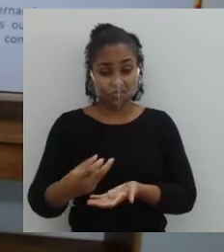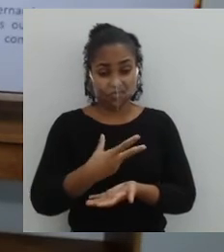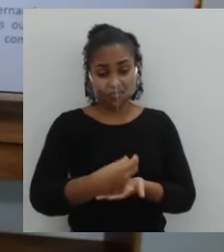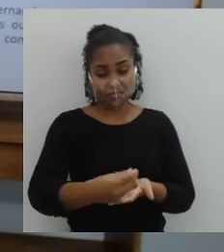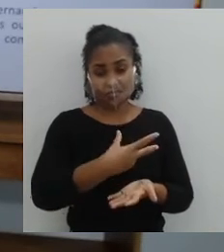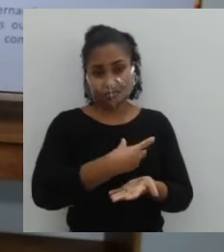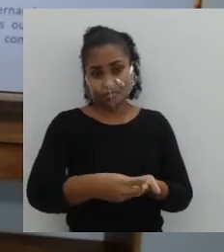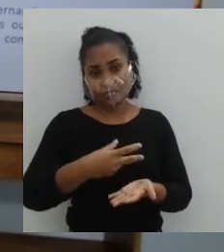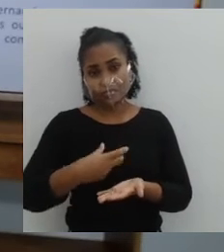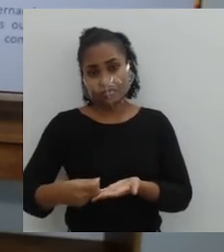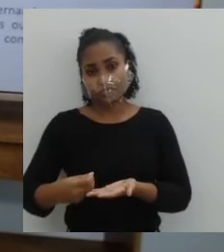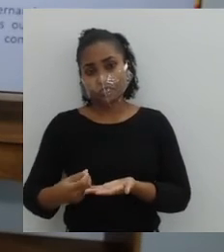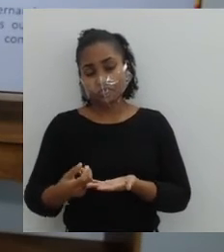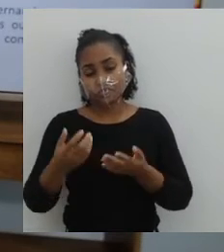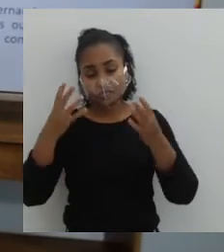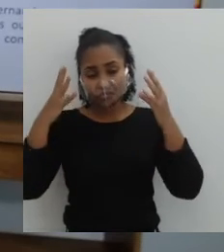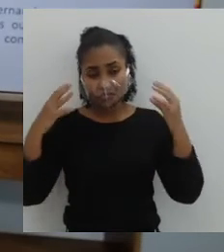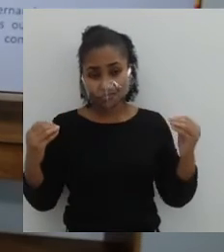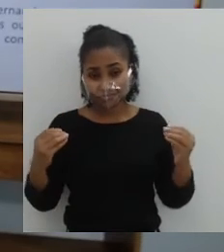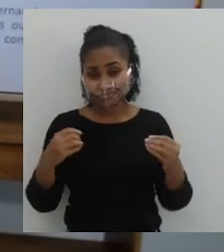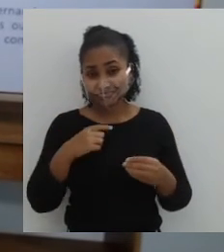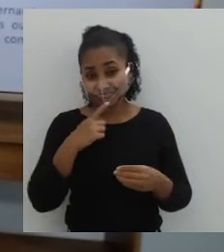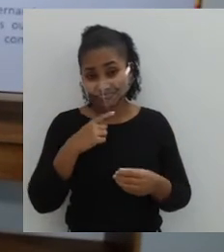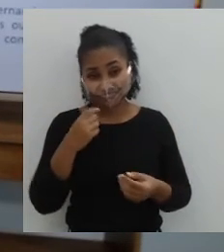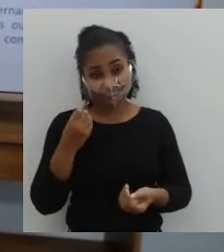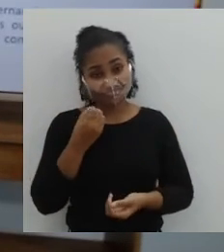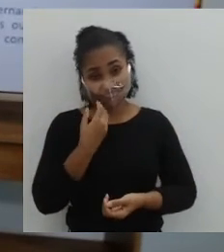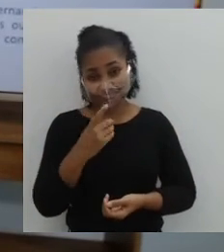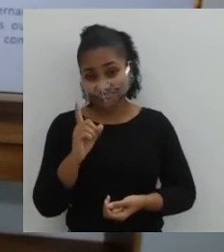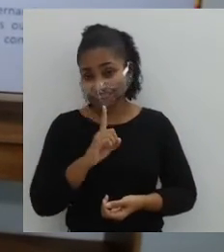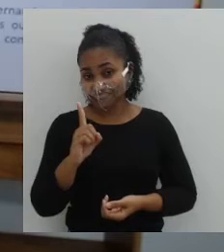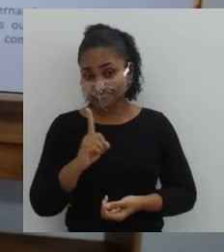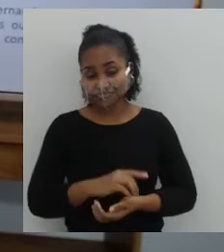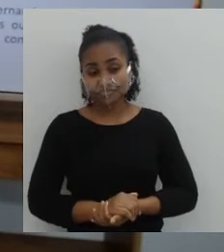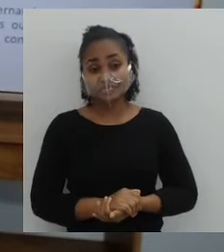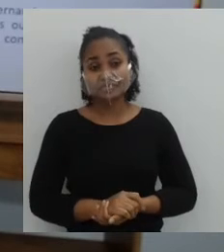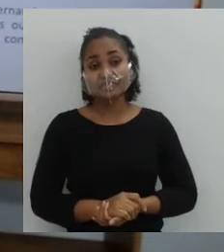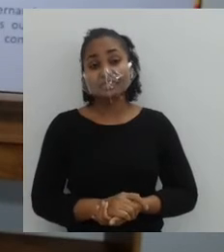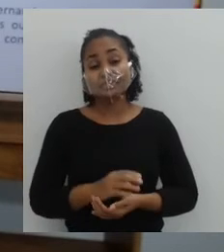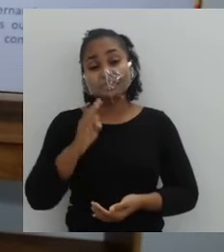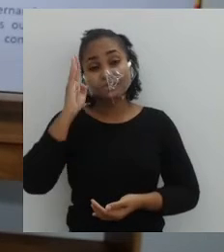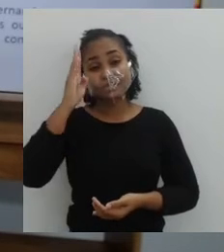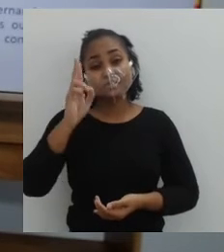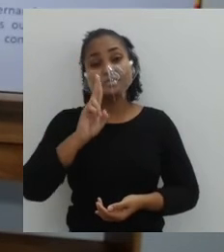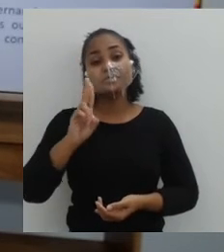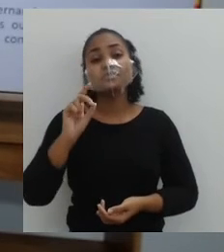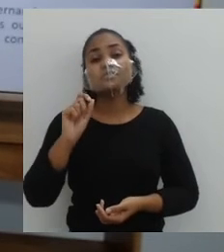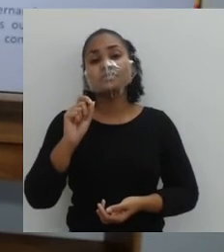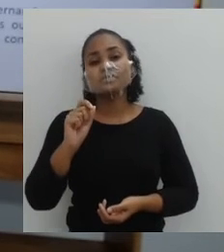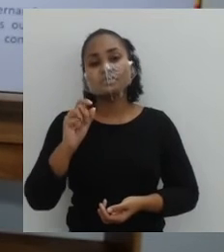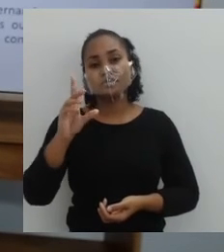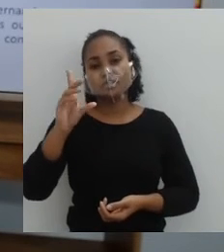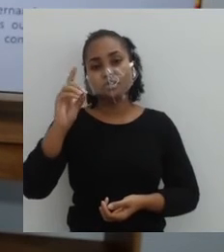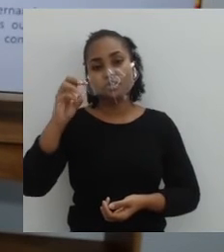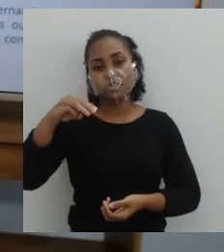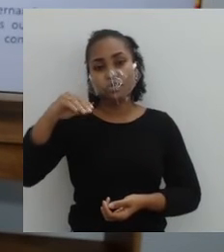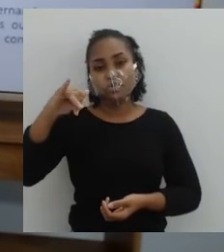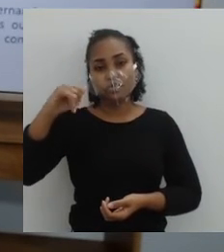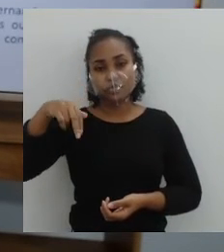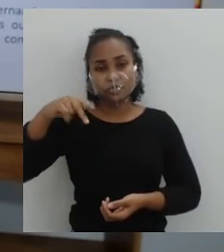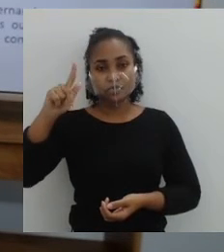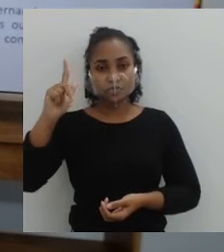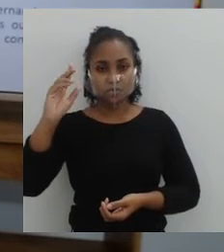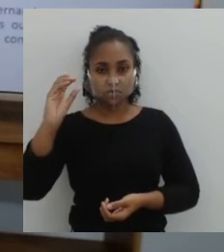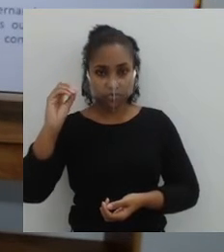no primeiro momento não tiveram muita sorte, não tiveram muito êxito, né, tendo como principal nome Domingos